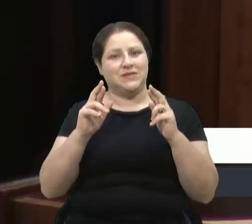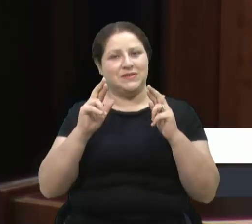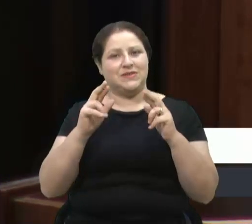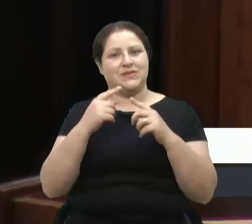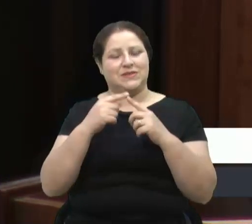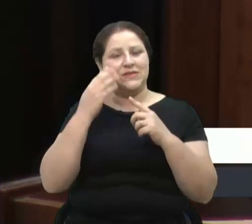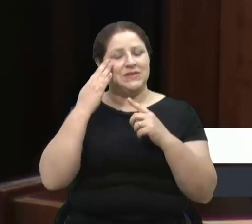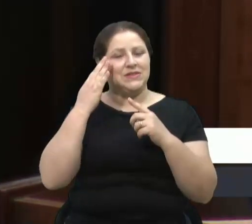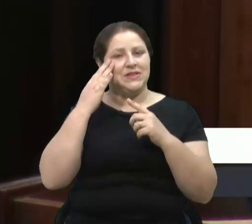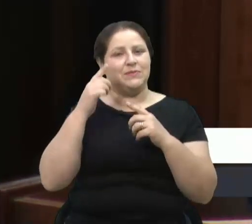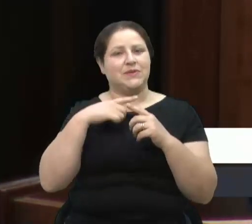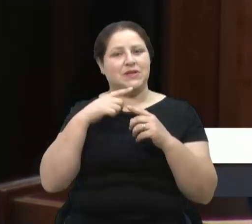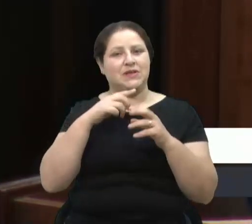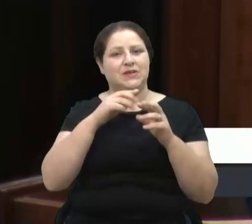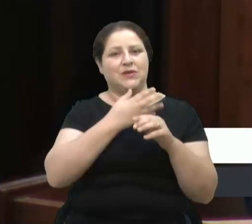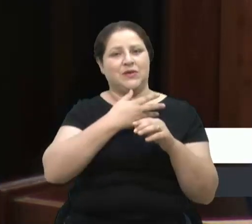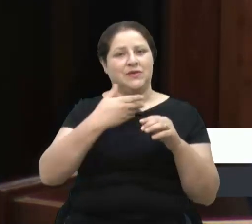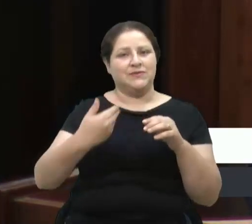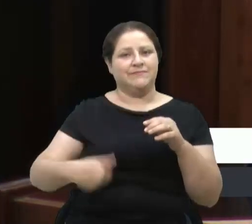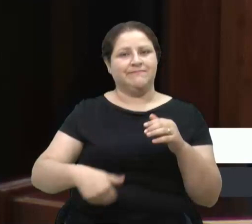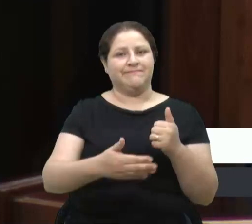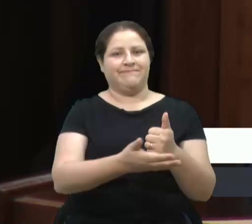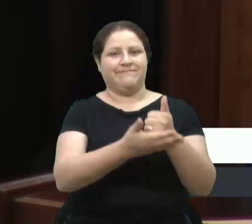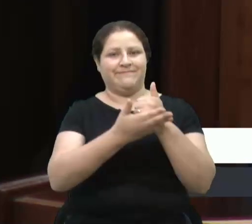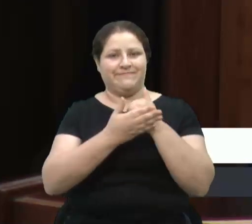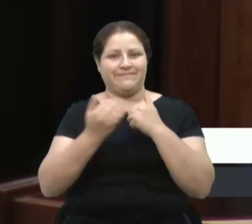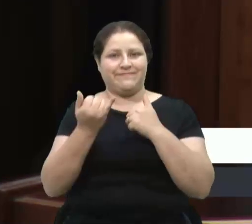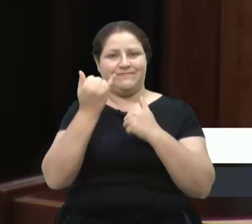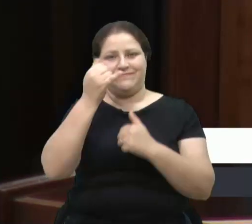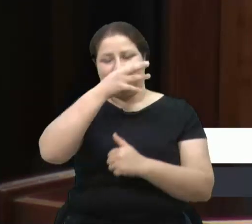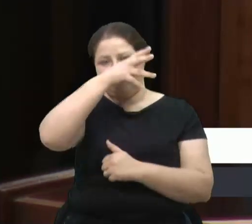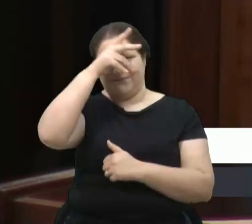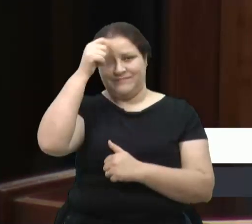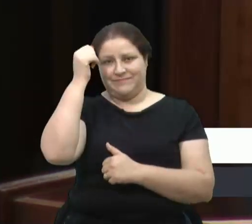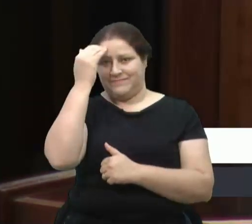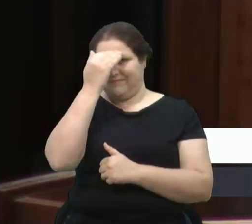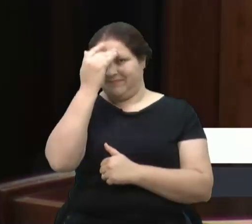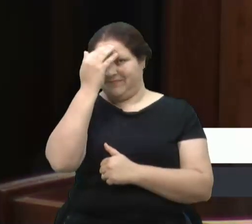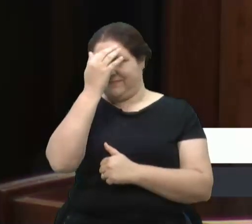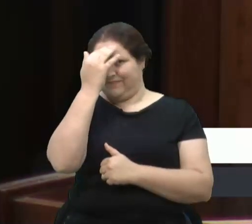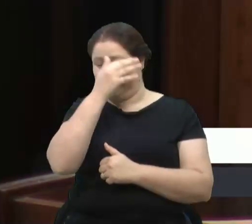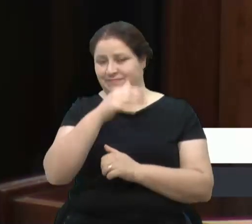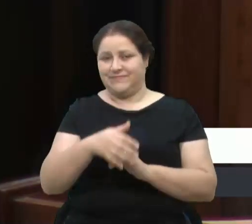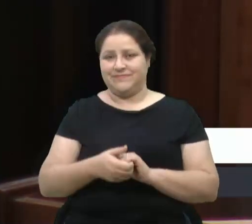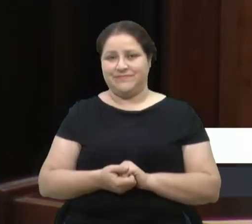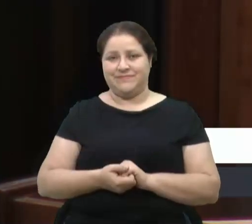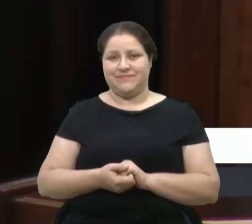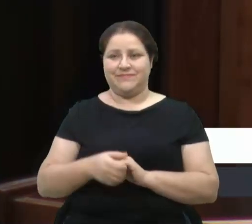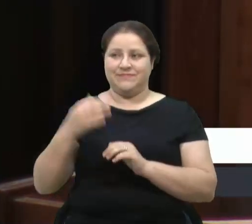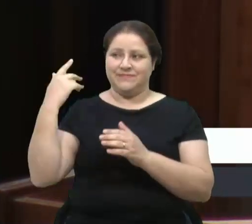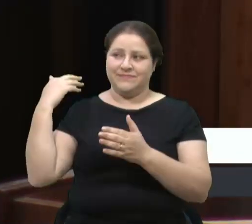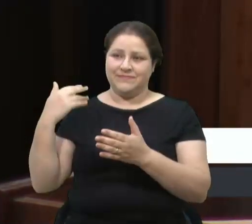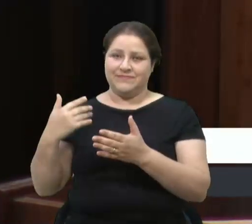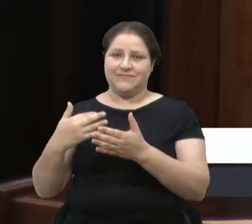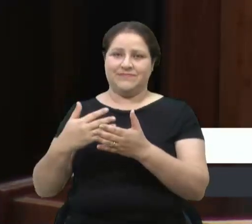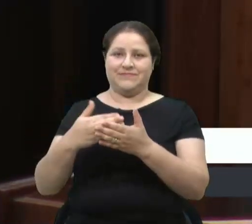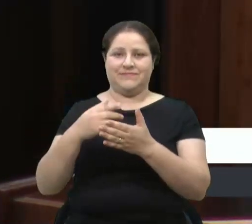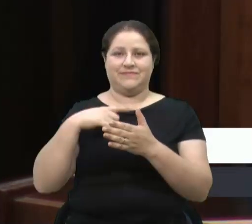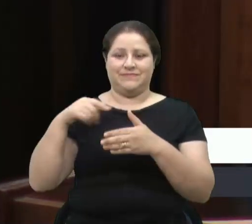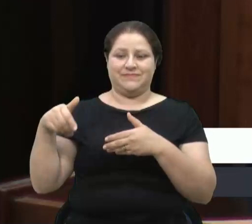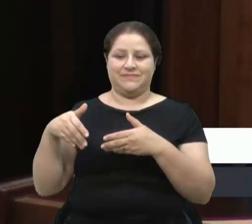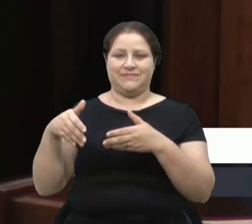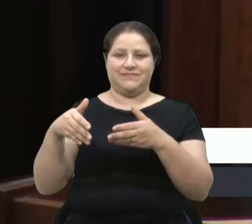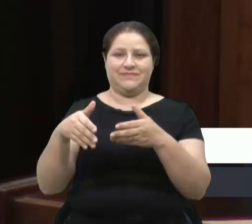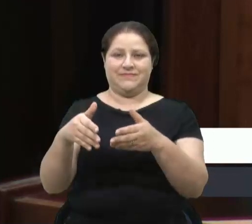público isso é muito importante então de lá para cá tivemos uma caminhada